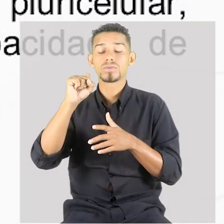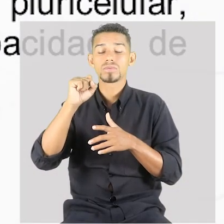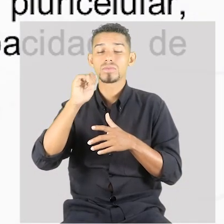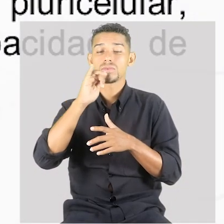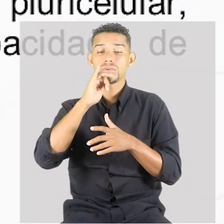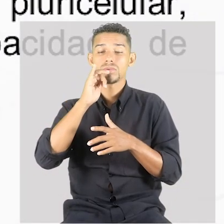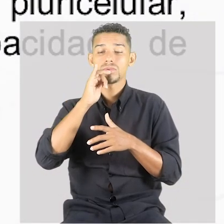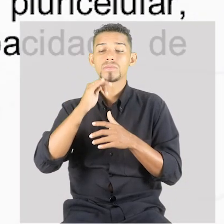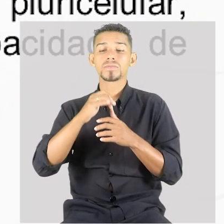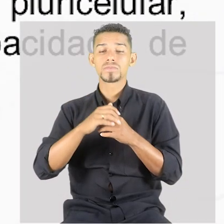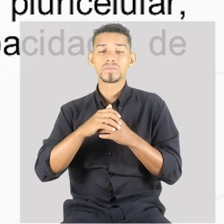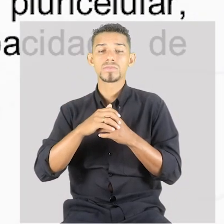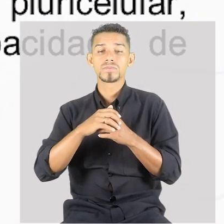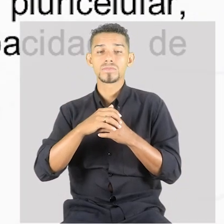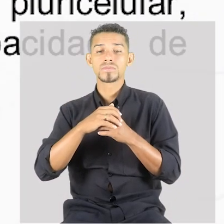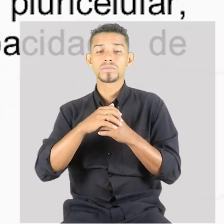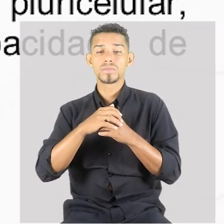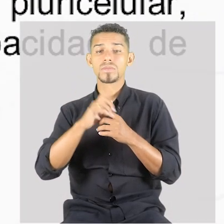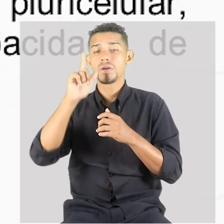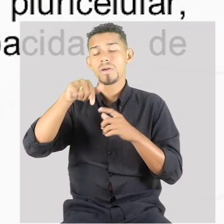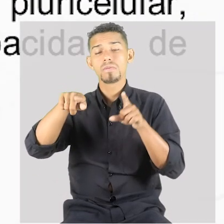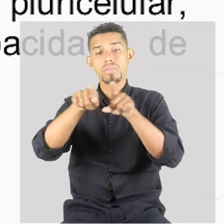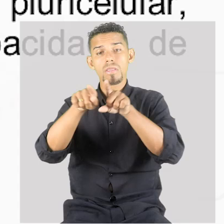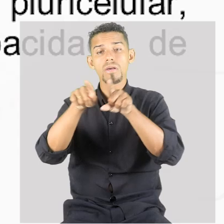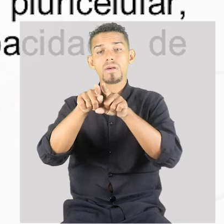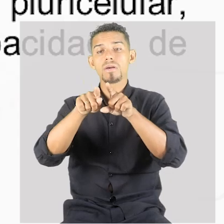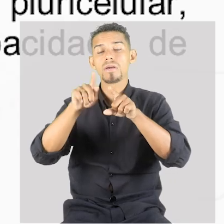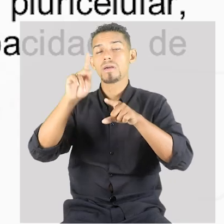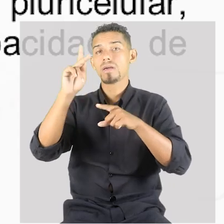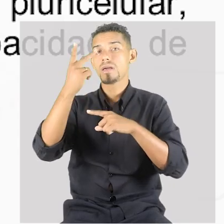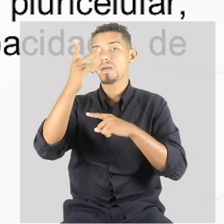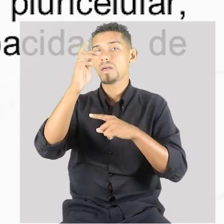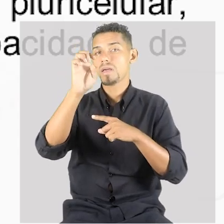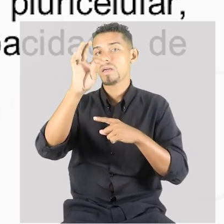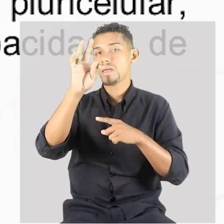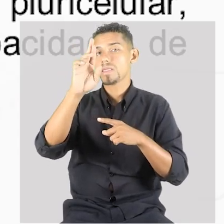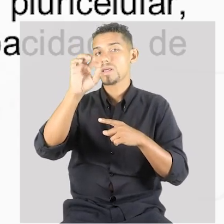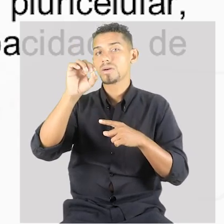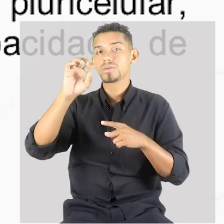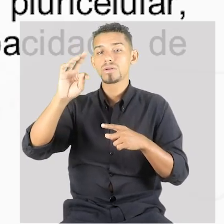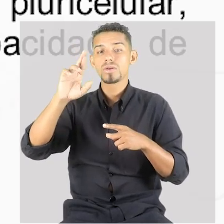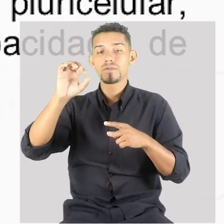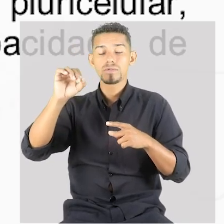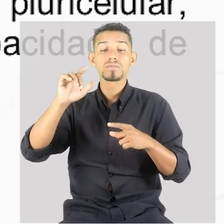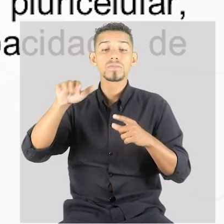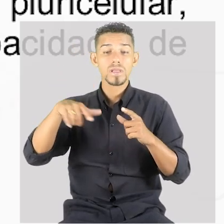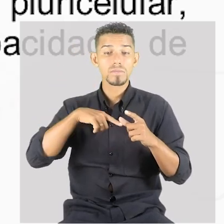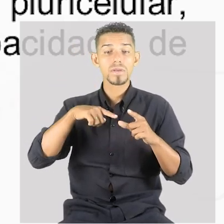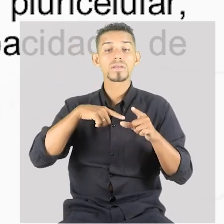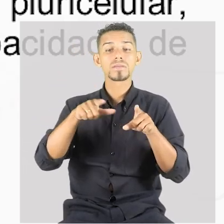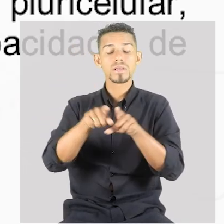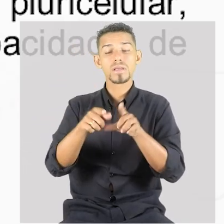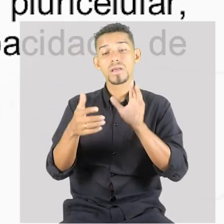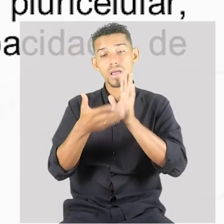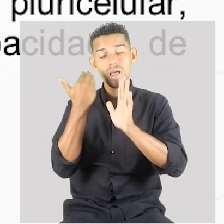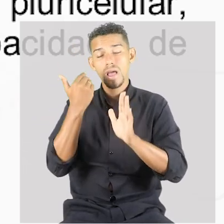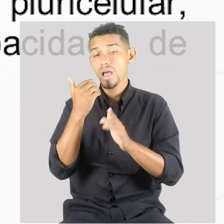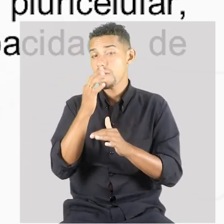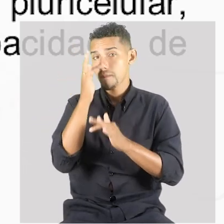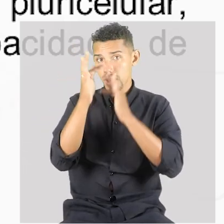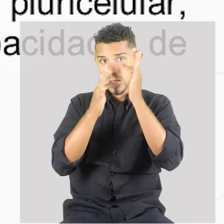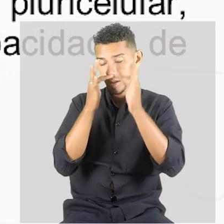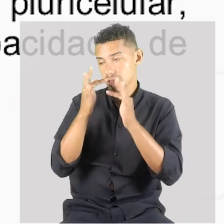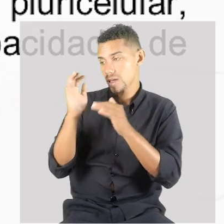são heterotróficos, então a gente também pode tirar, né, dessa equação aí as plantas, porque as plantas, apesar